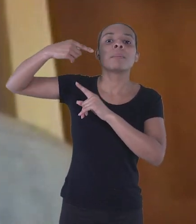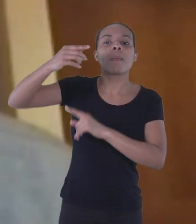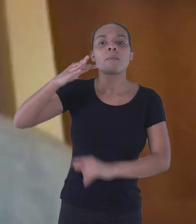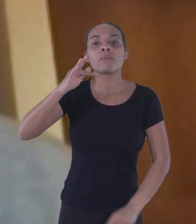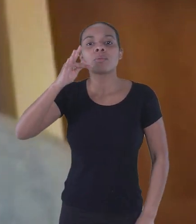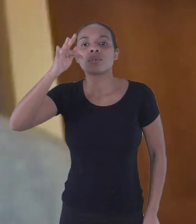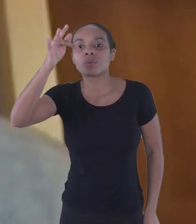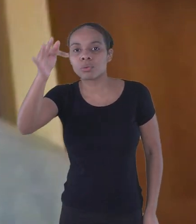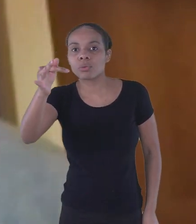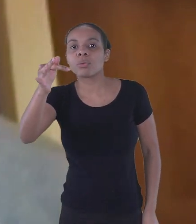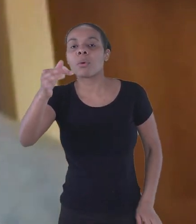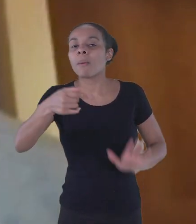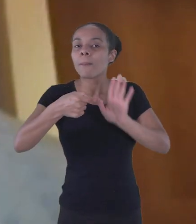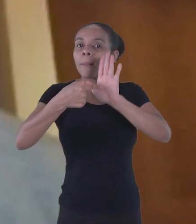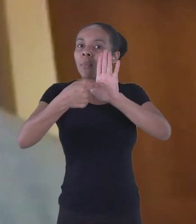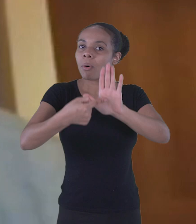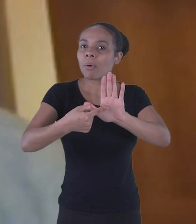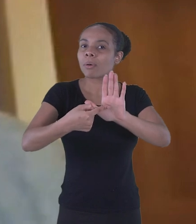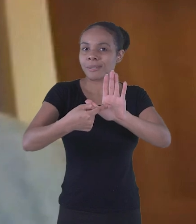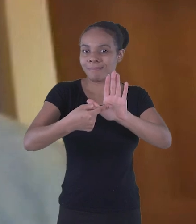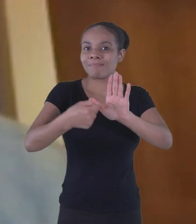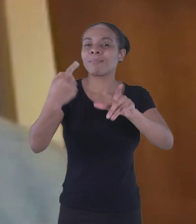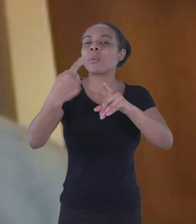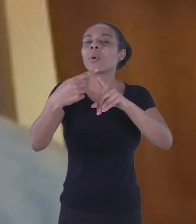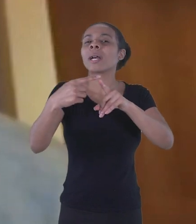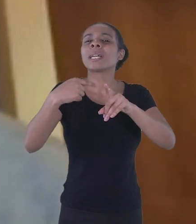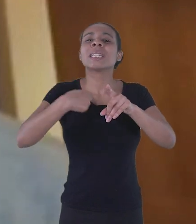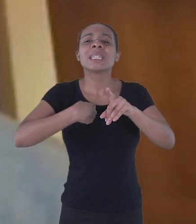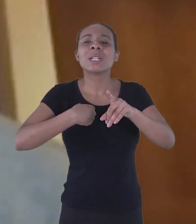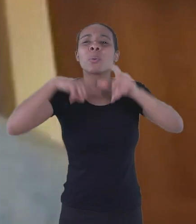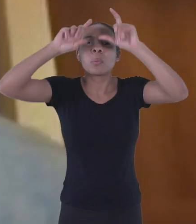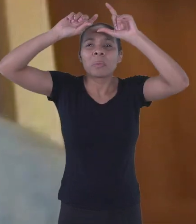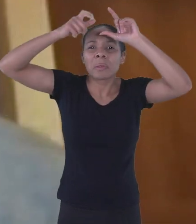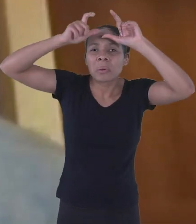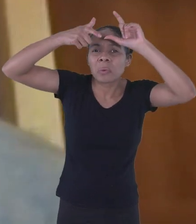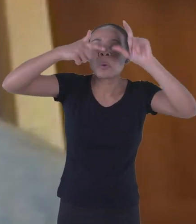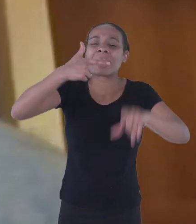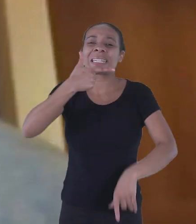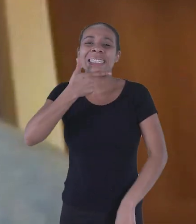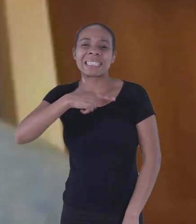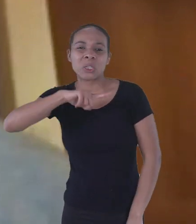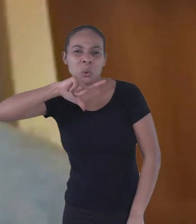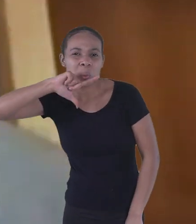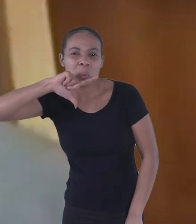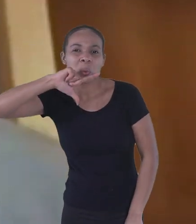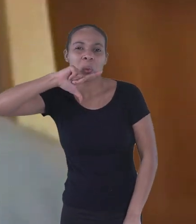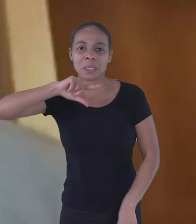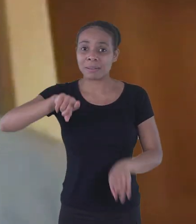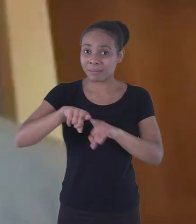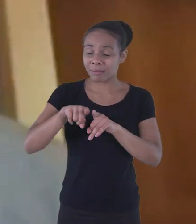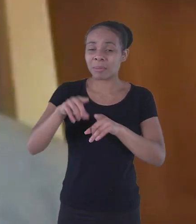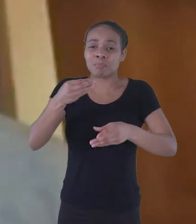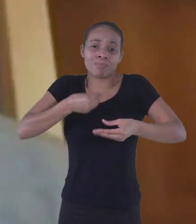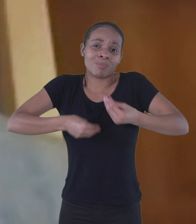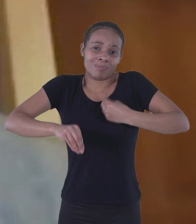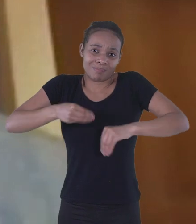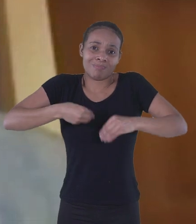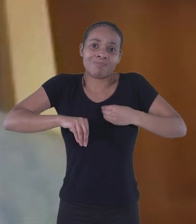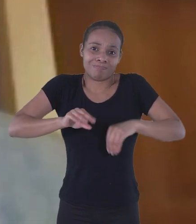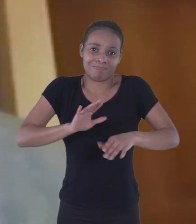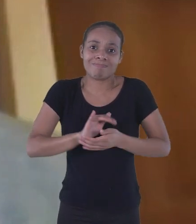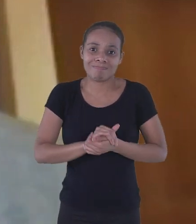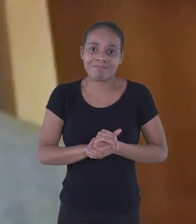seja um depressivo comum, mas eu tenha formado um transtorno bipolar. E, por